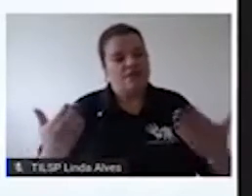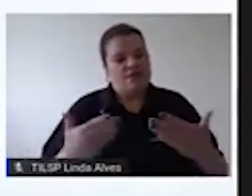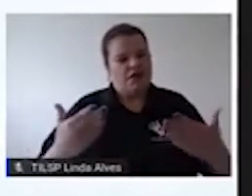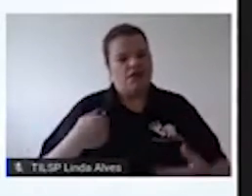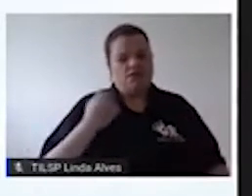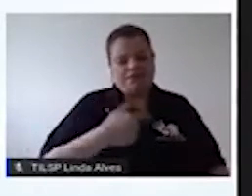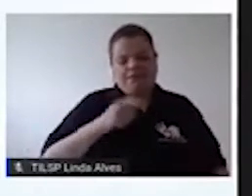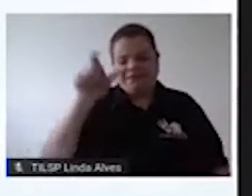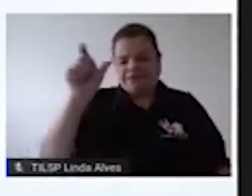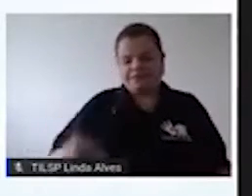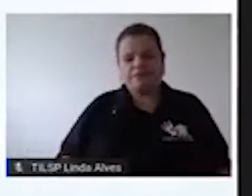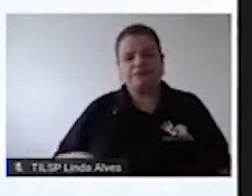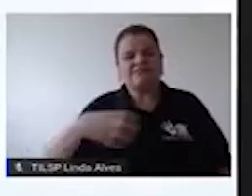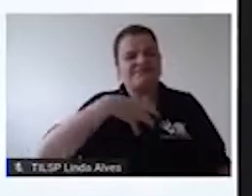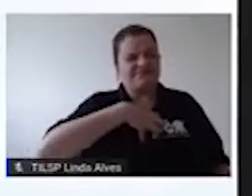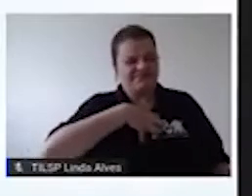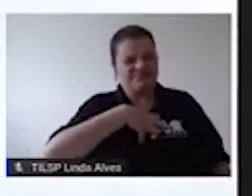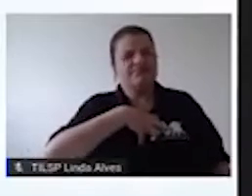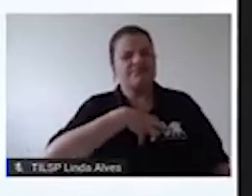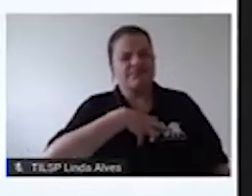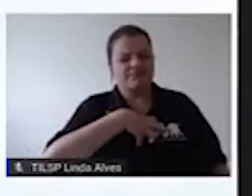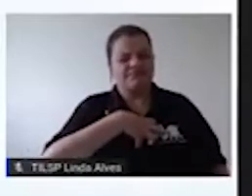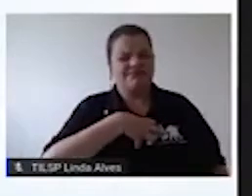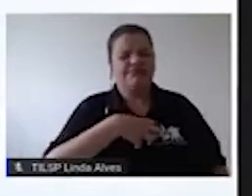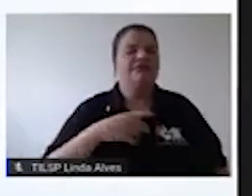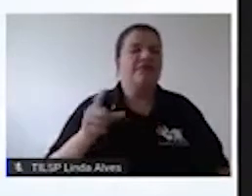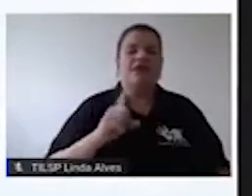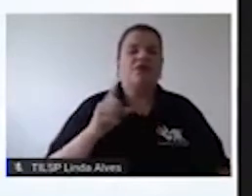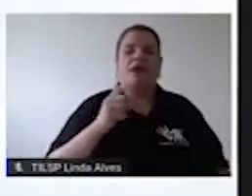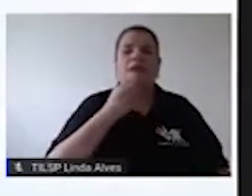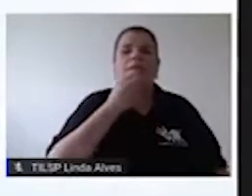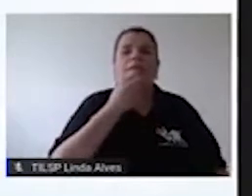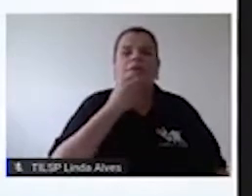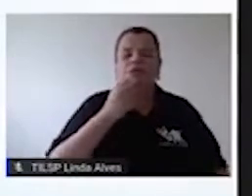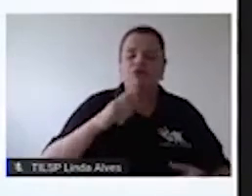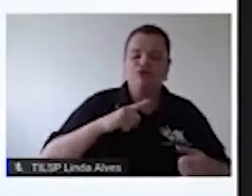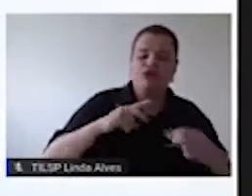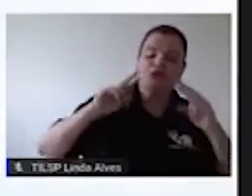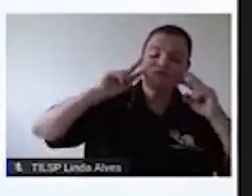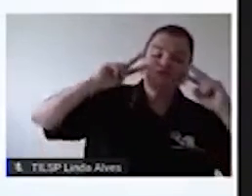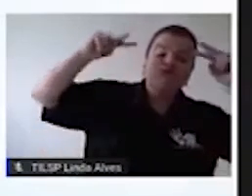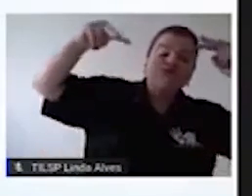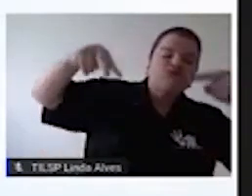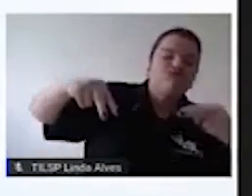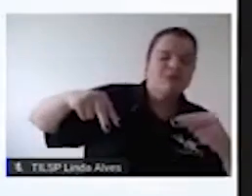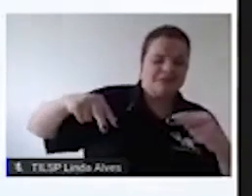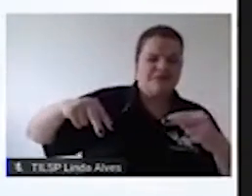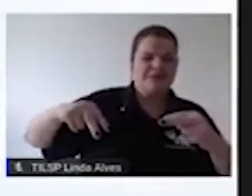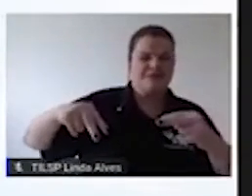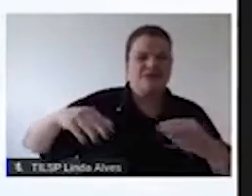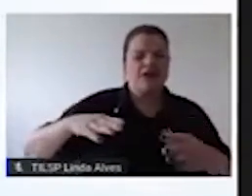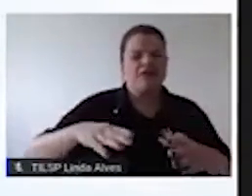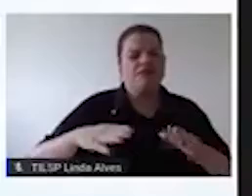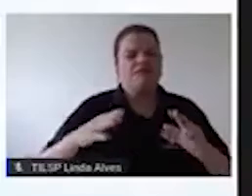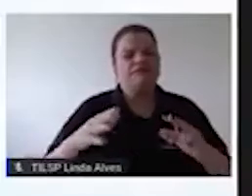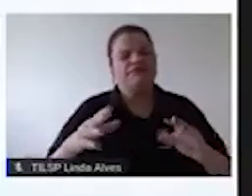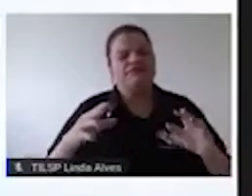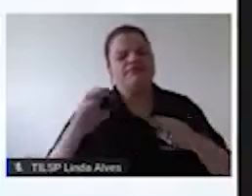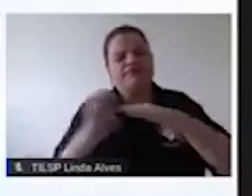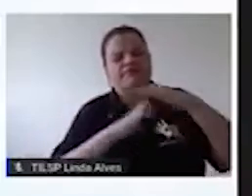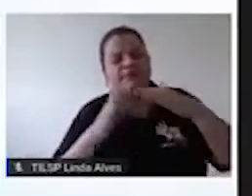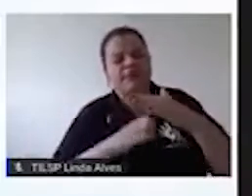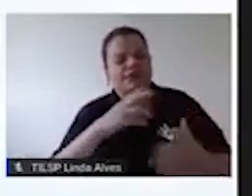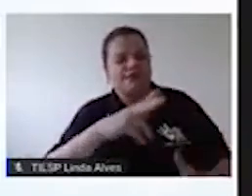condição que já não era assim, não havia um olhar do setor privado ou das